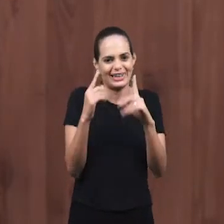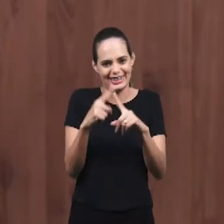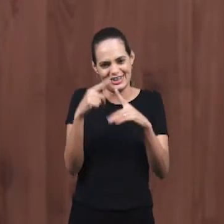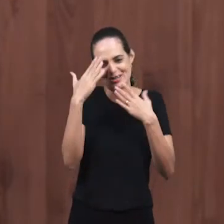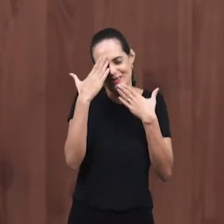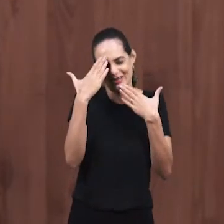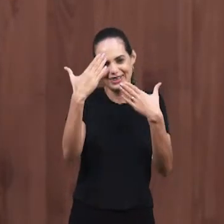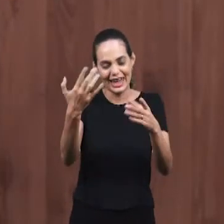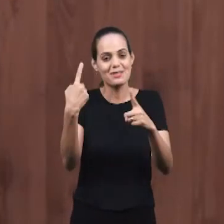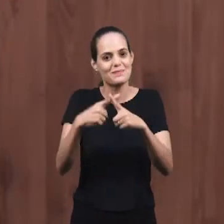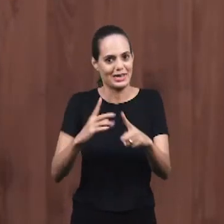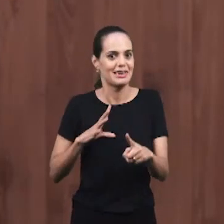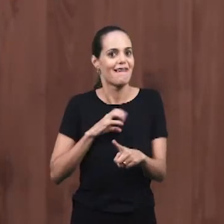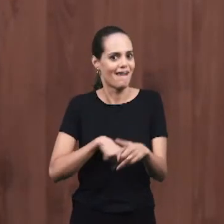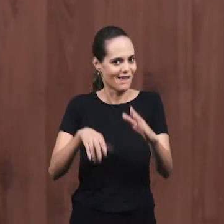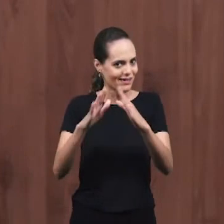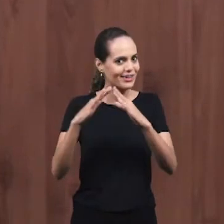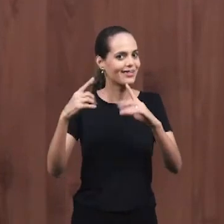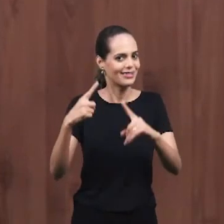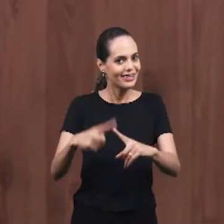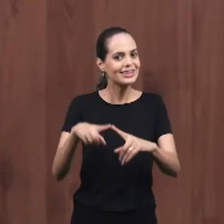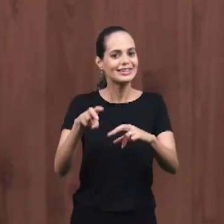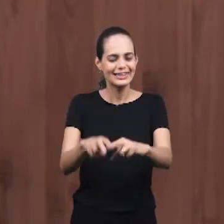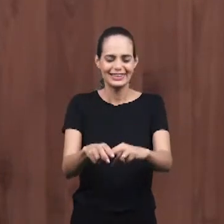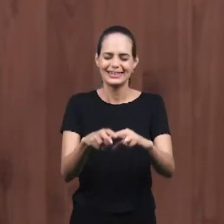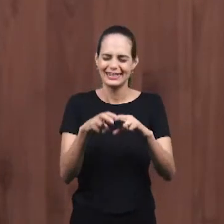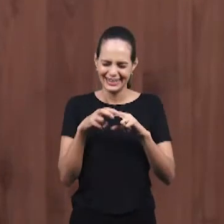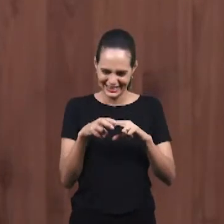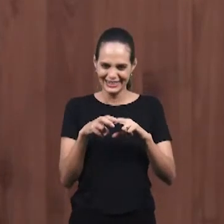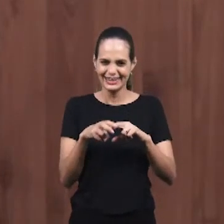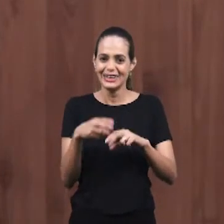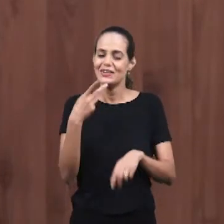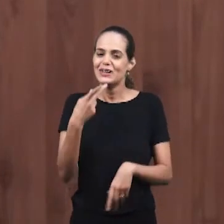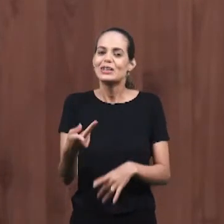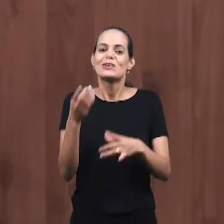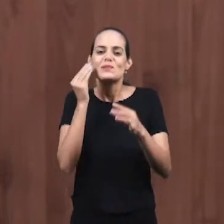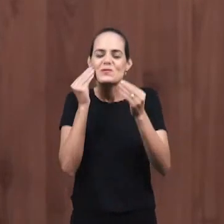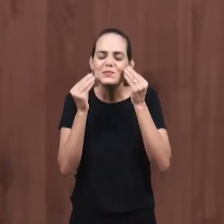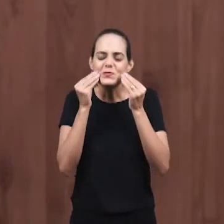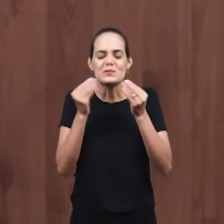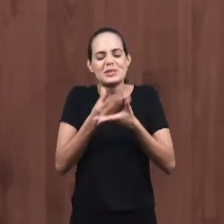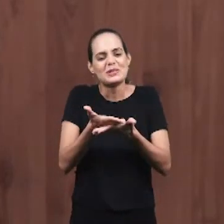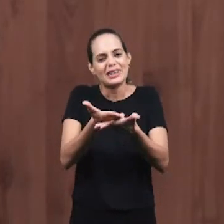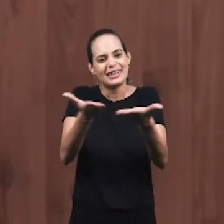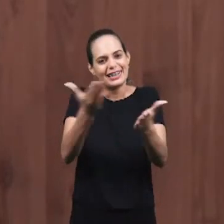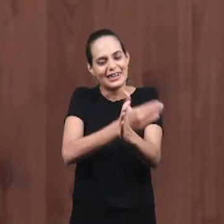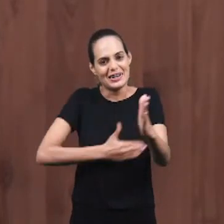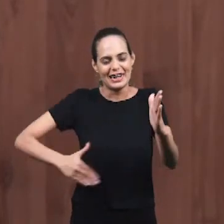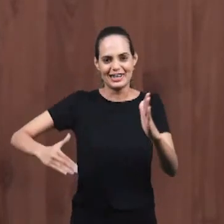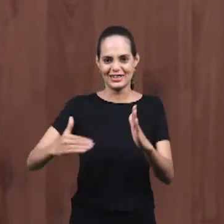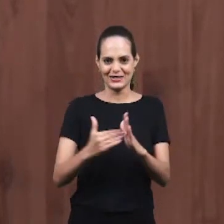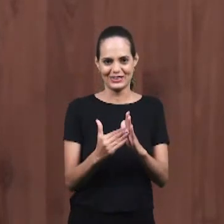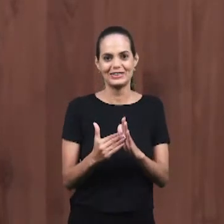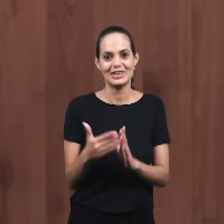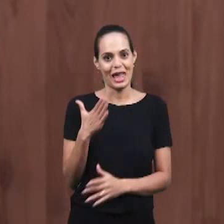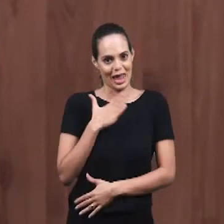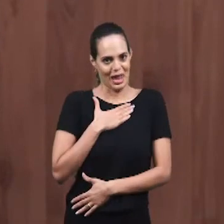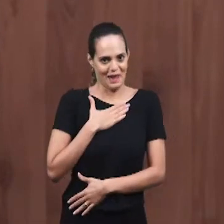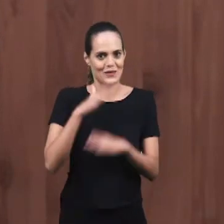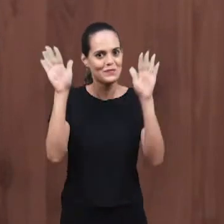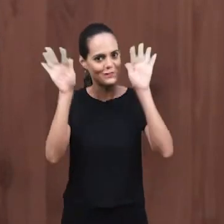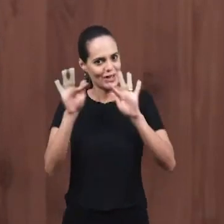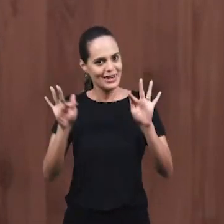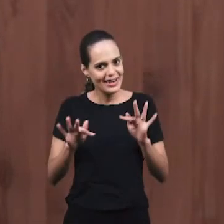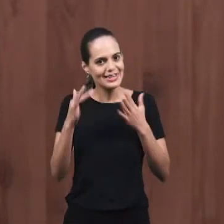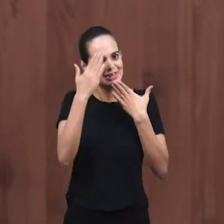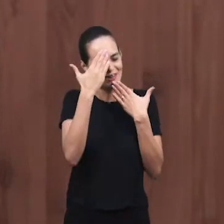para todo mundo da igreja. Muito obrigado, é porque ele ama a igreja e por isso ele terminou mandando esse beijo para todos.